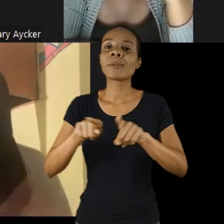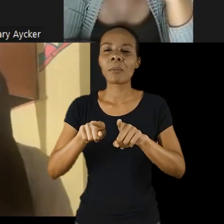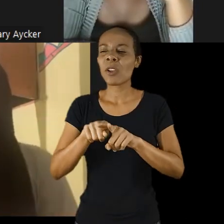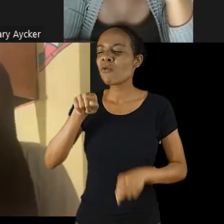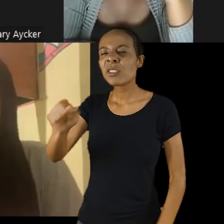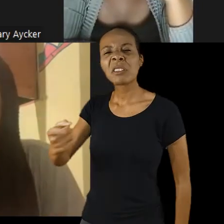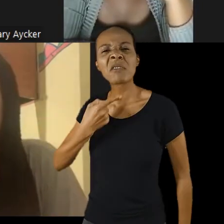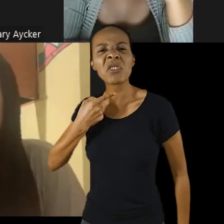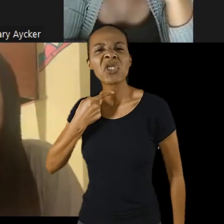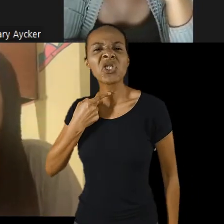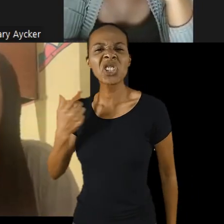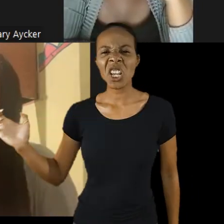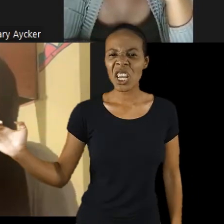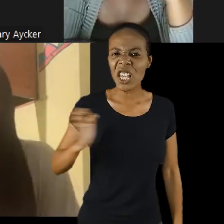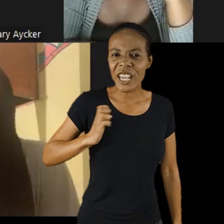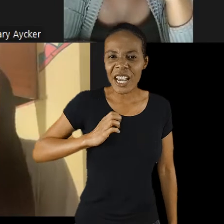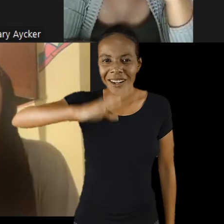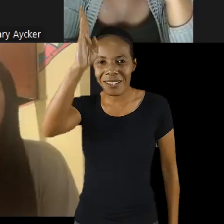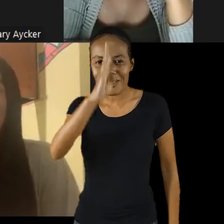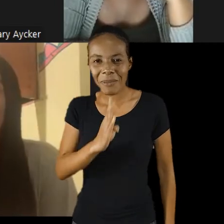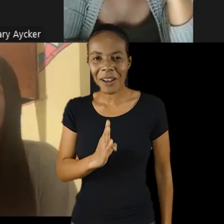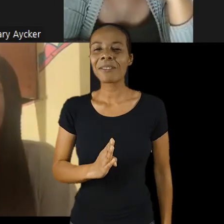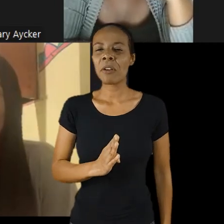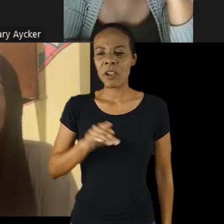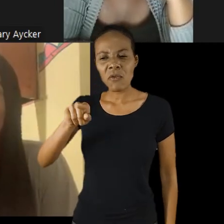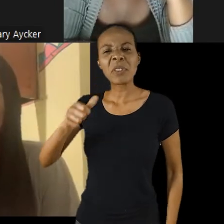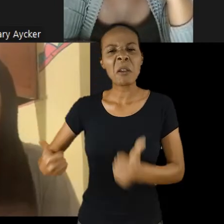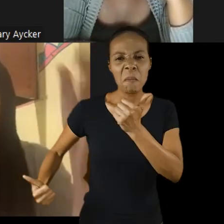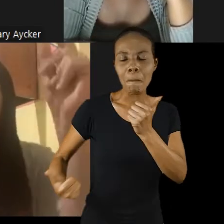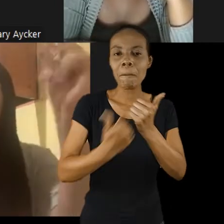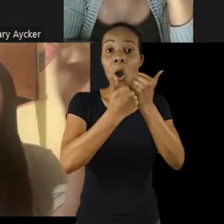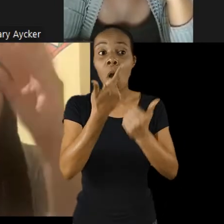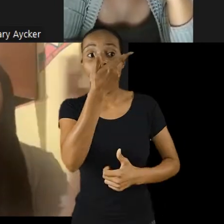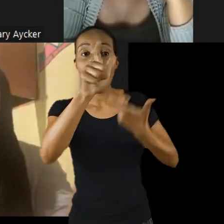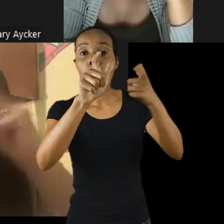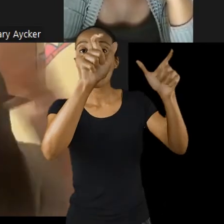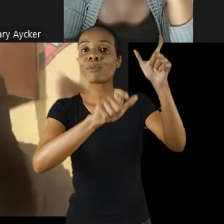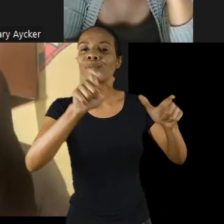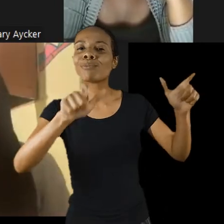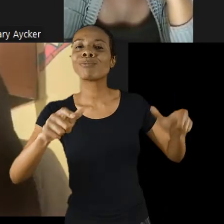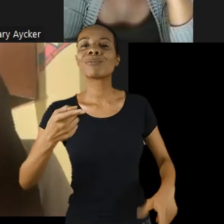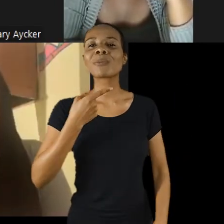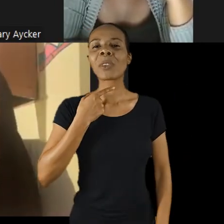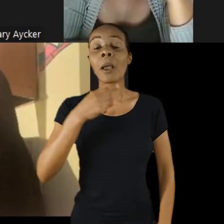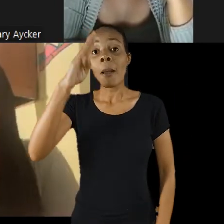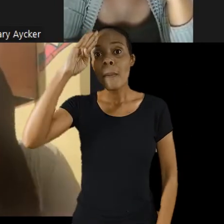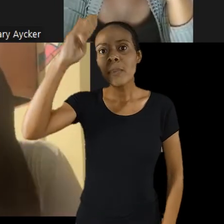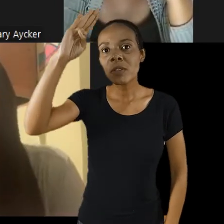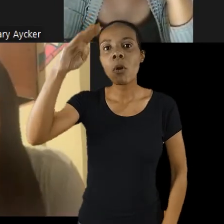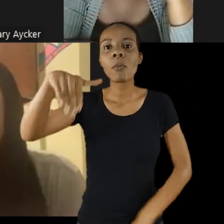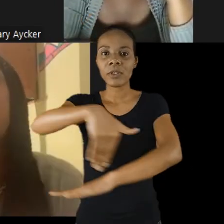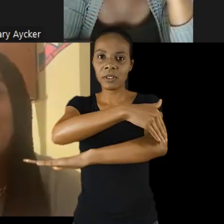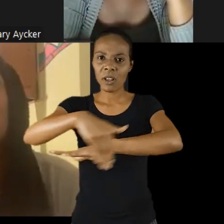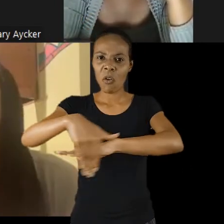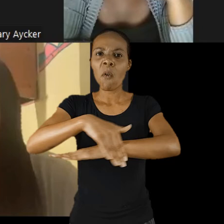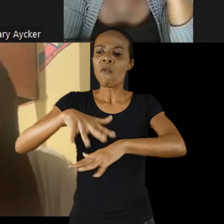travesti rica nesse Brasil e que você possa fortalecer outras travestis também, sabe? Inclusive as que estão na rua. Vamos movimentar essa